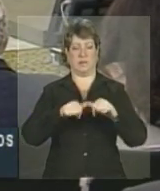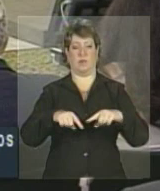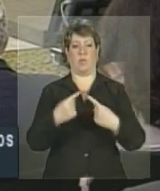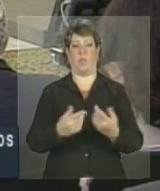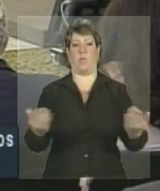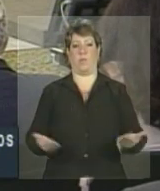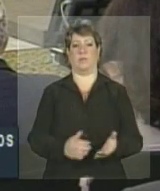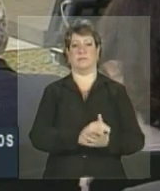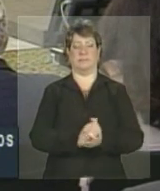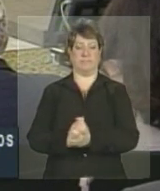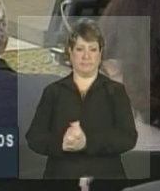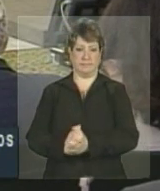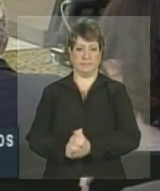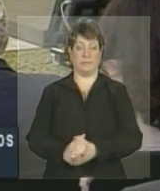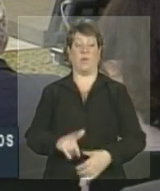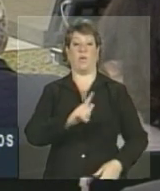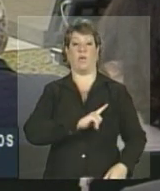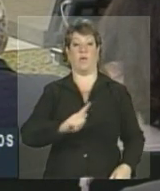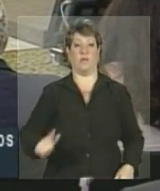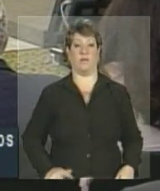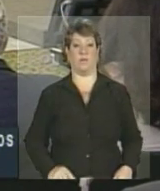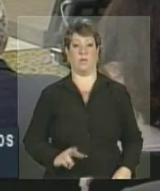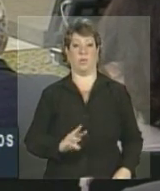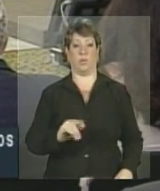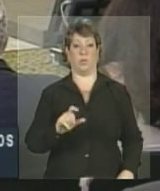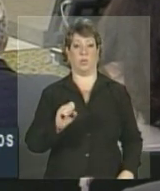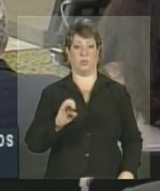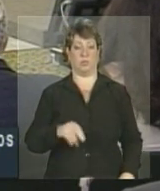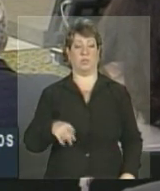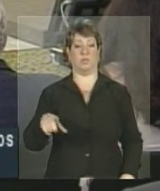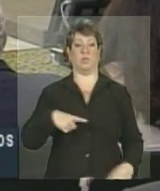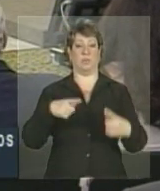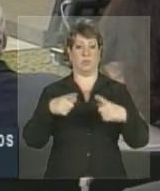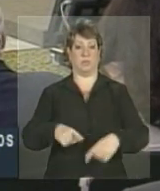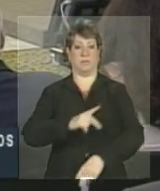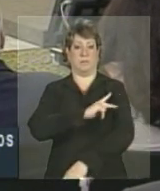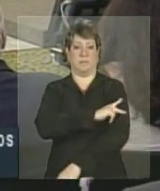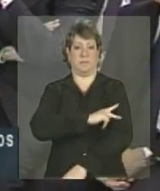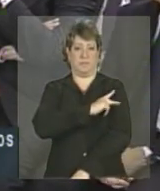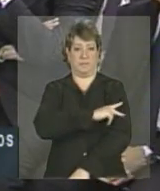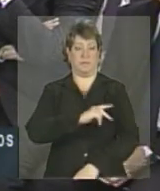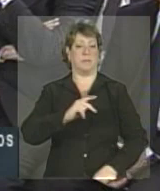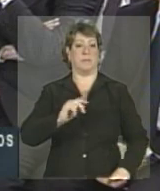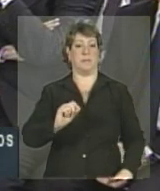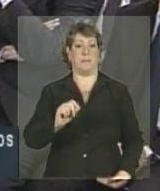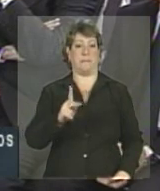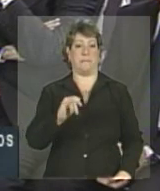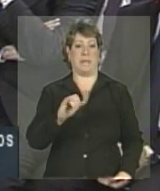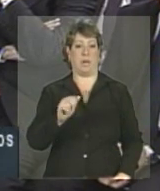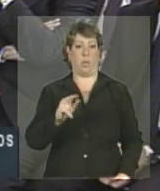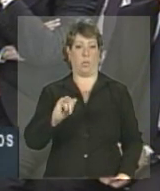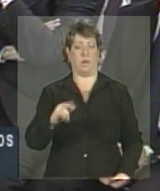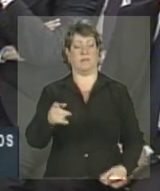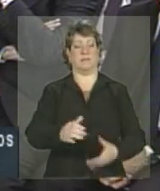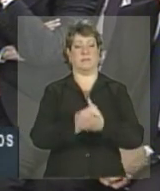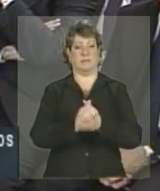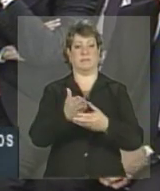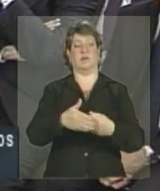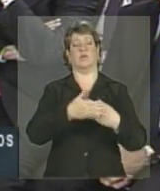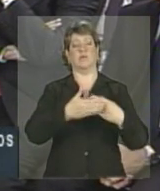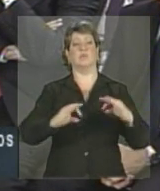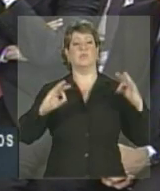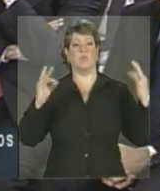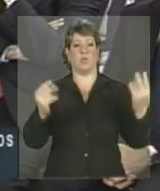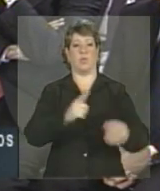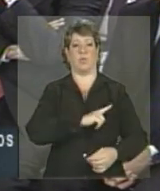ministros, governador Wilson Martins, governador do estado do Piauí, em nome de quem gostaria também de cumprimentar todos